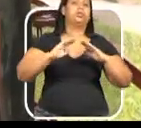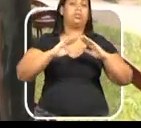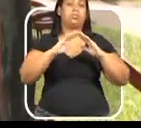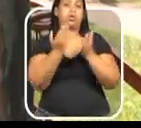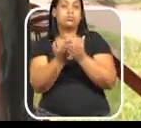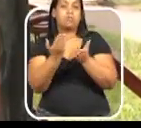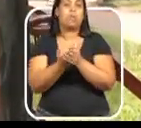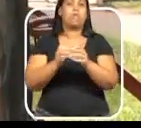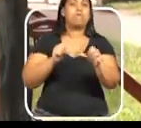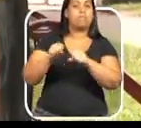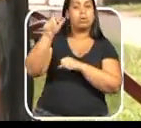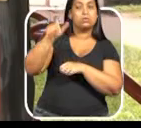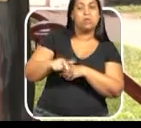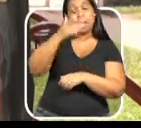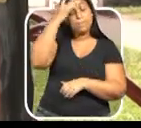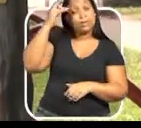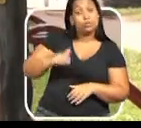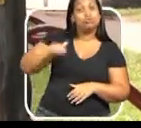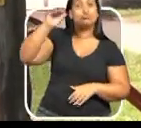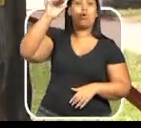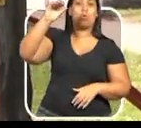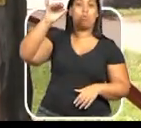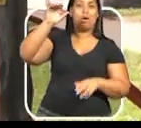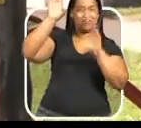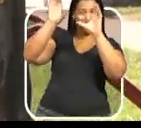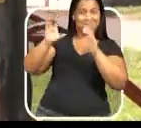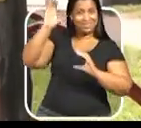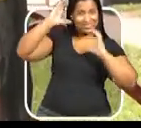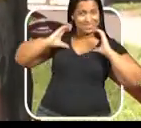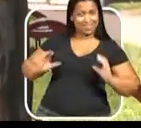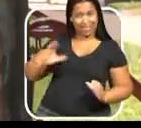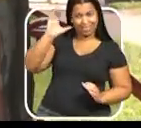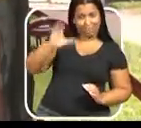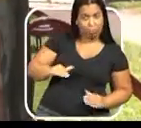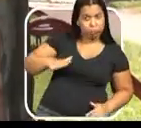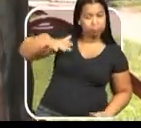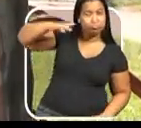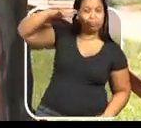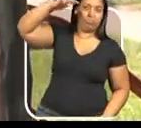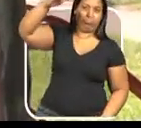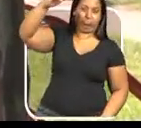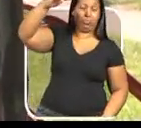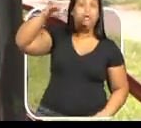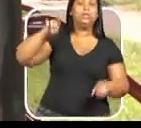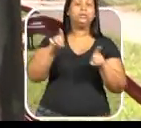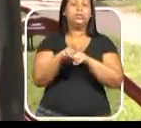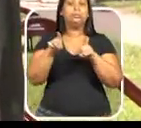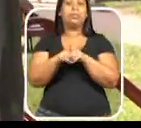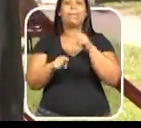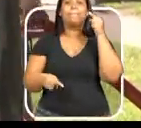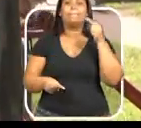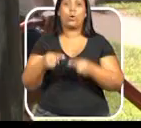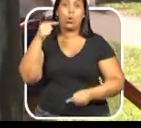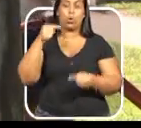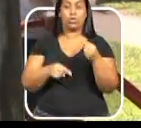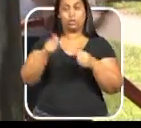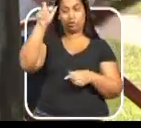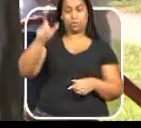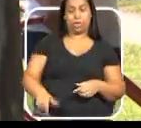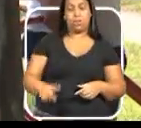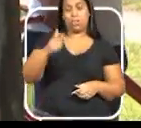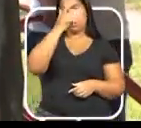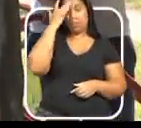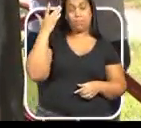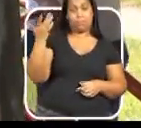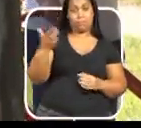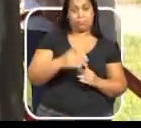humano, na formação do cidadão, na formação, inclusive, política, né, desse cidadão, né,